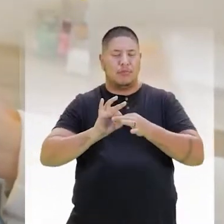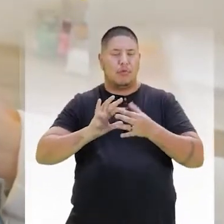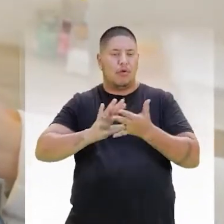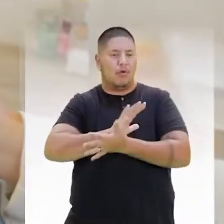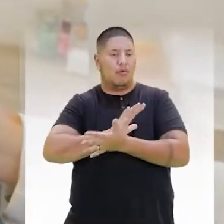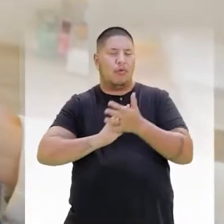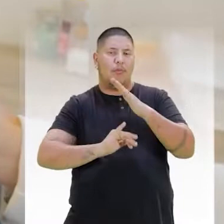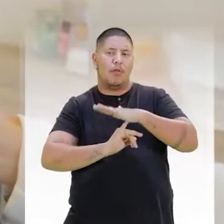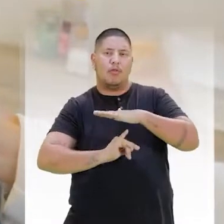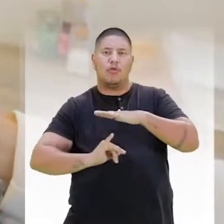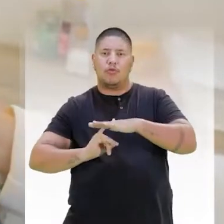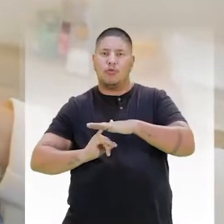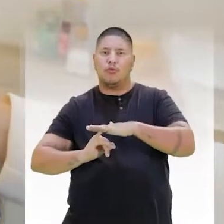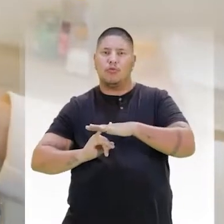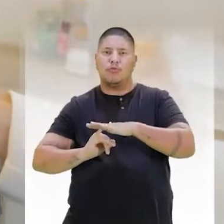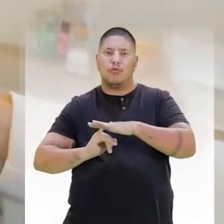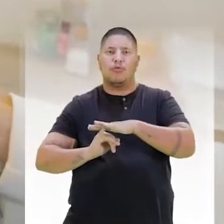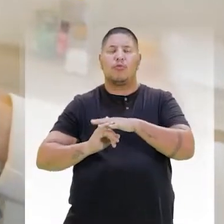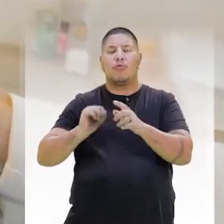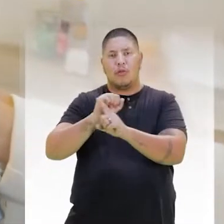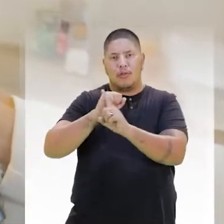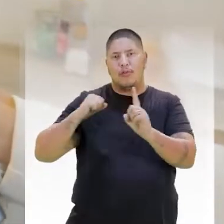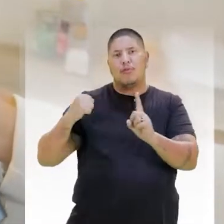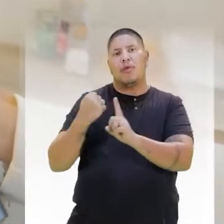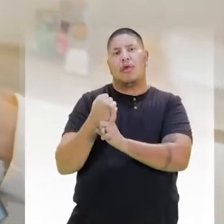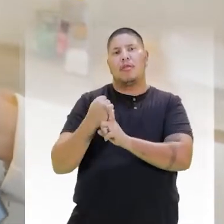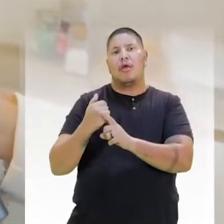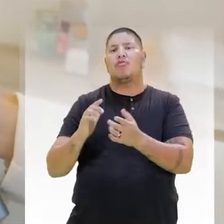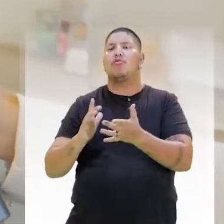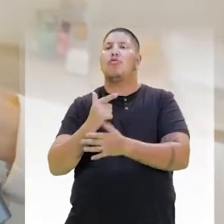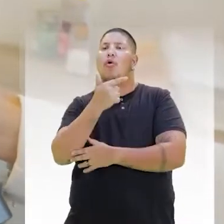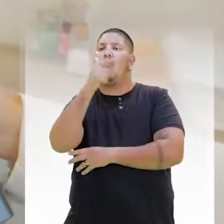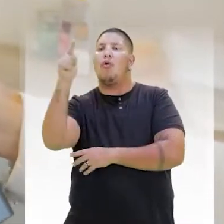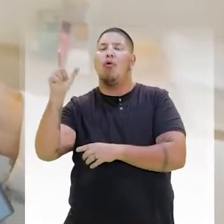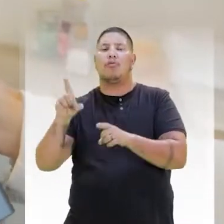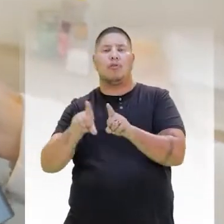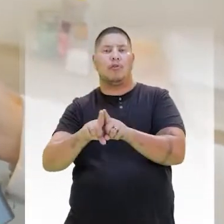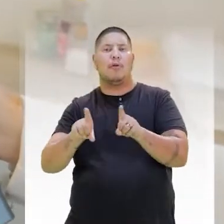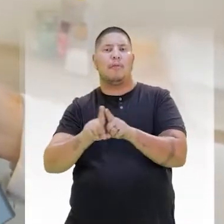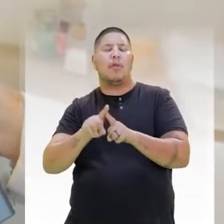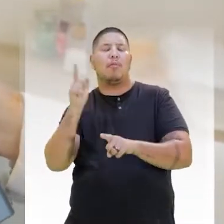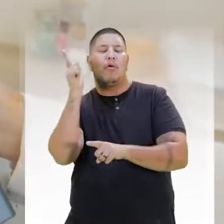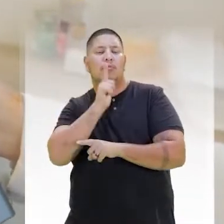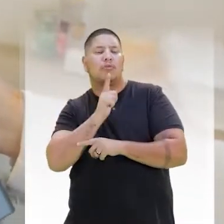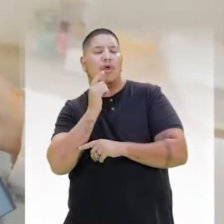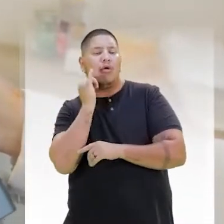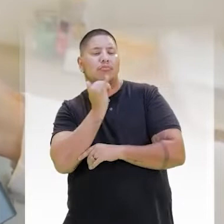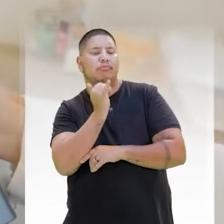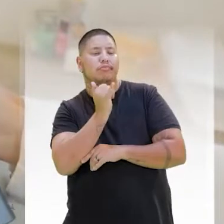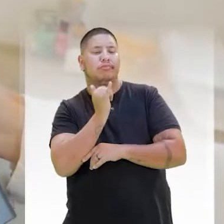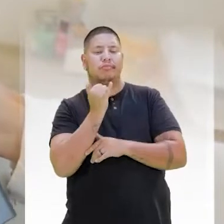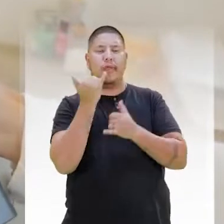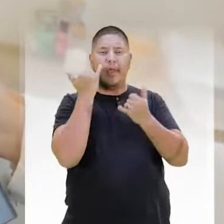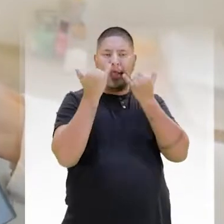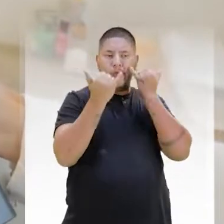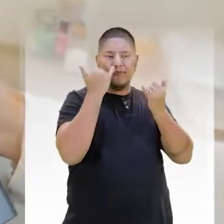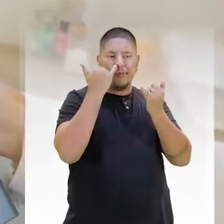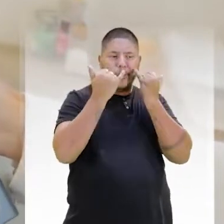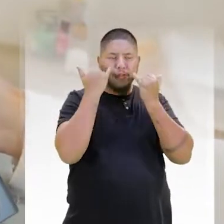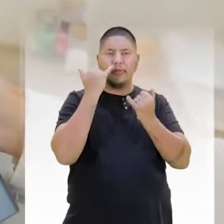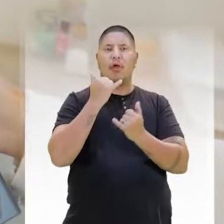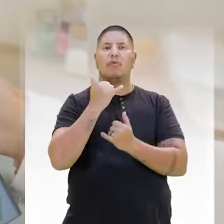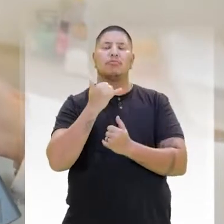diversas entidades da sociedade civil e outros órgãos públicos que busca trazer informações, buscar aproximar